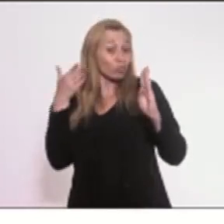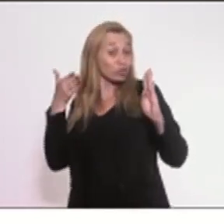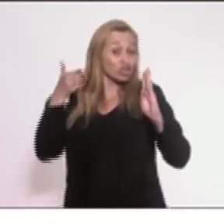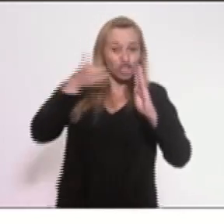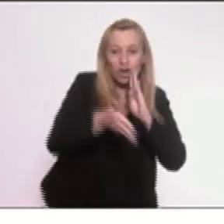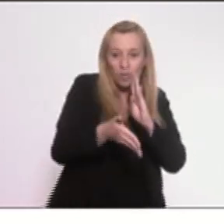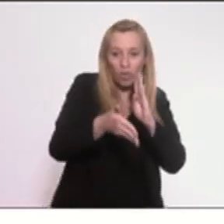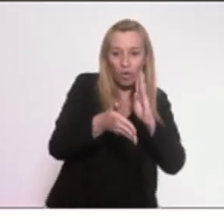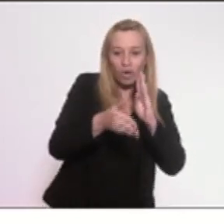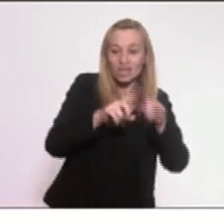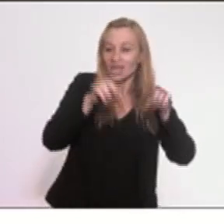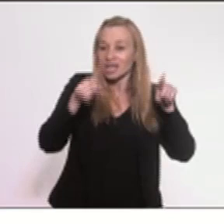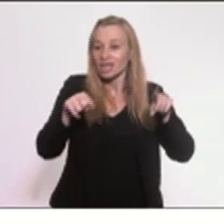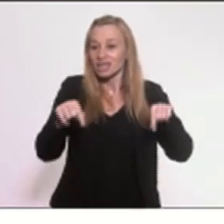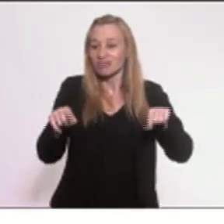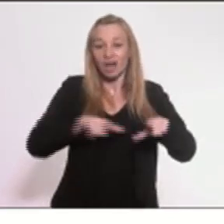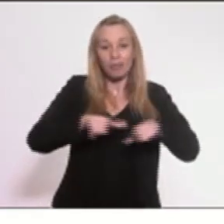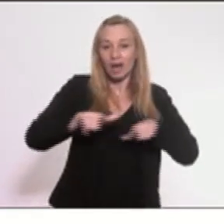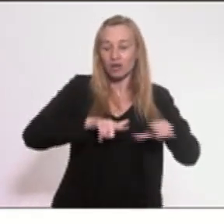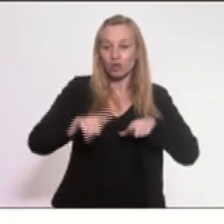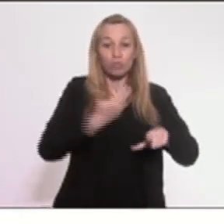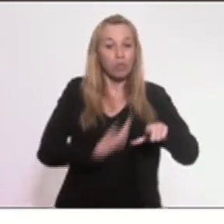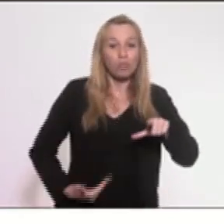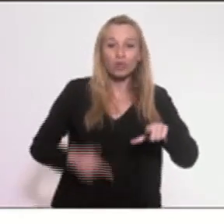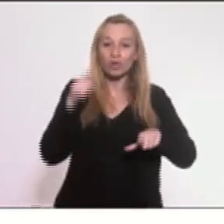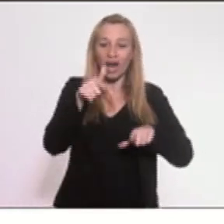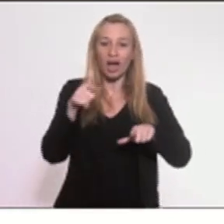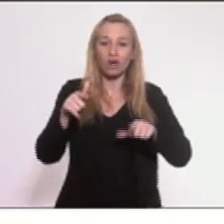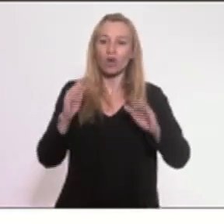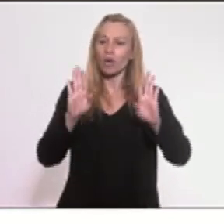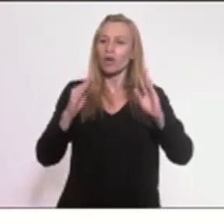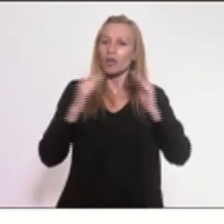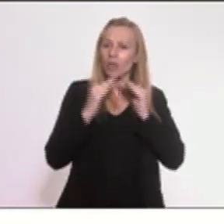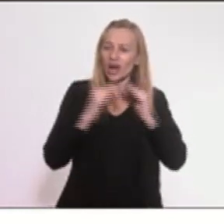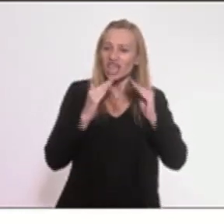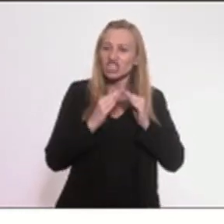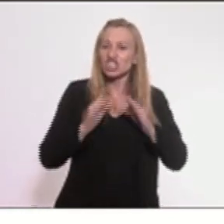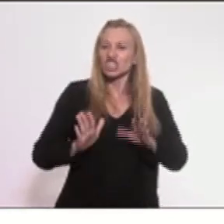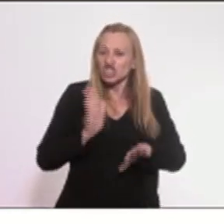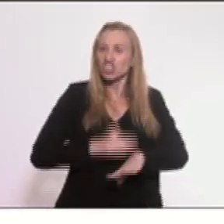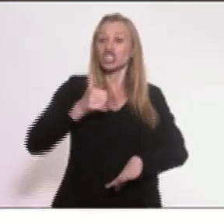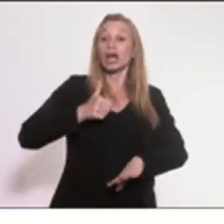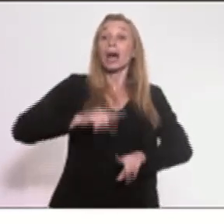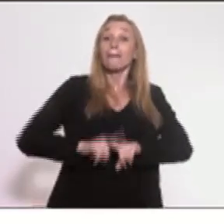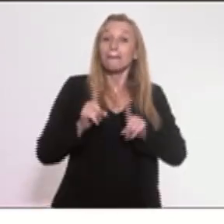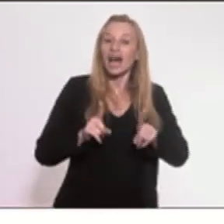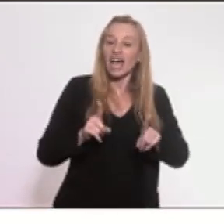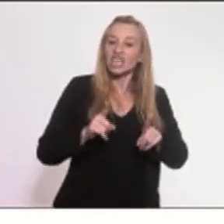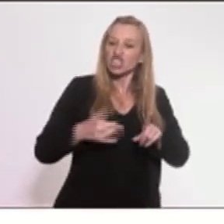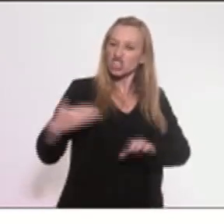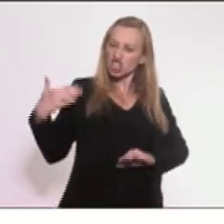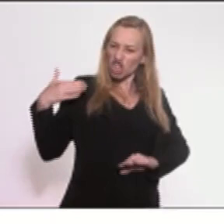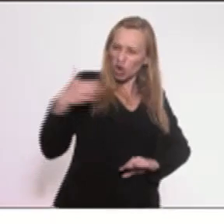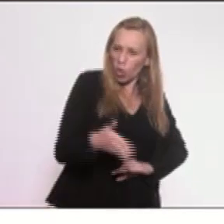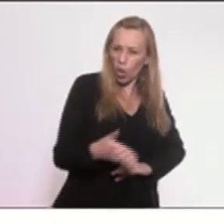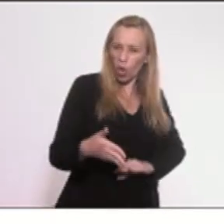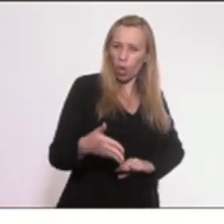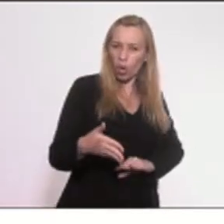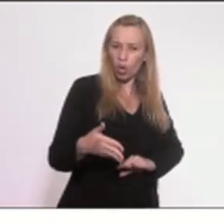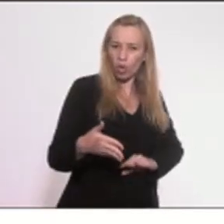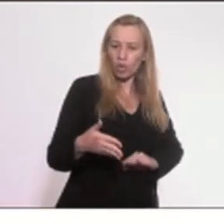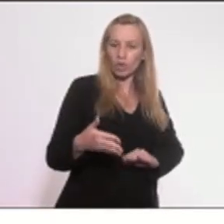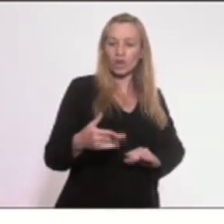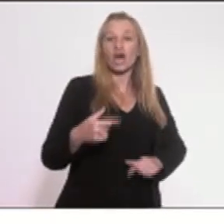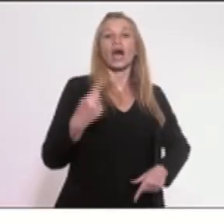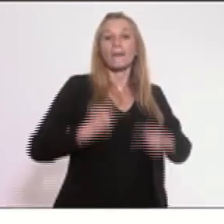público que ela tanto necessita, de uma moradia digna, mas chegou o braço armado da